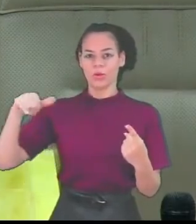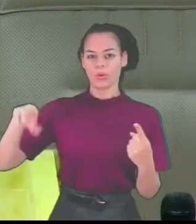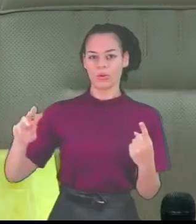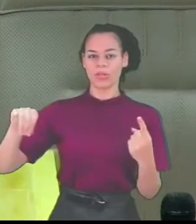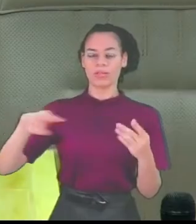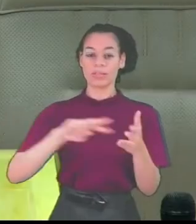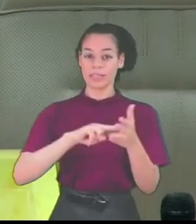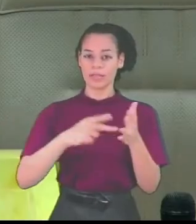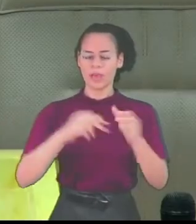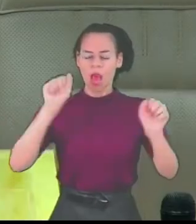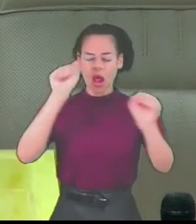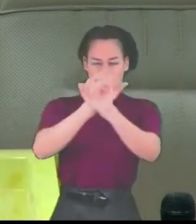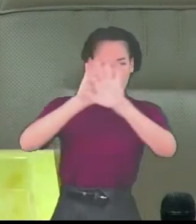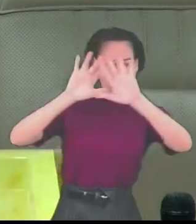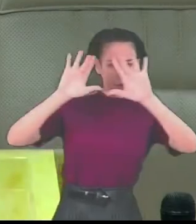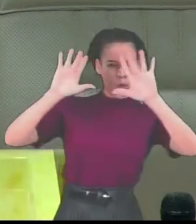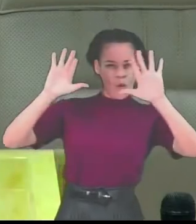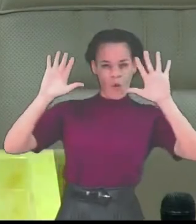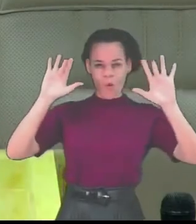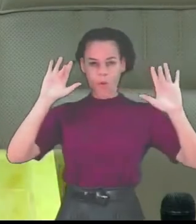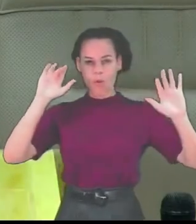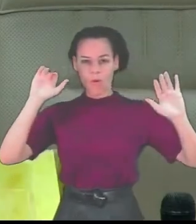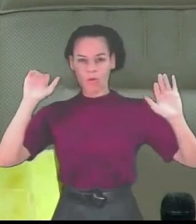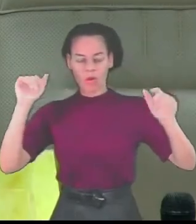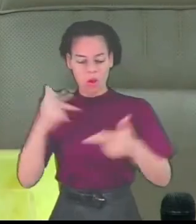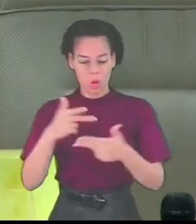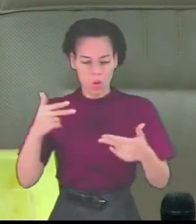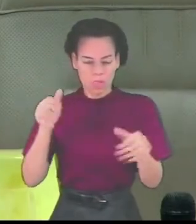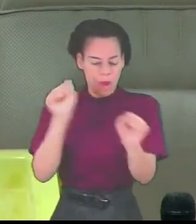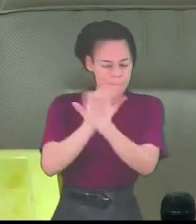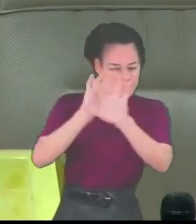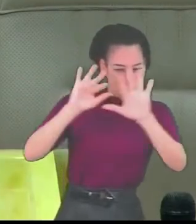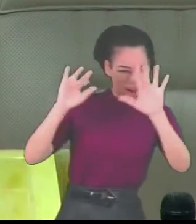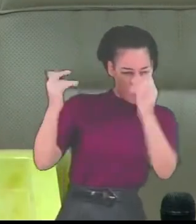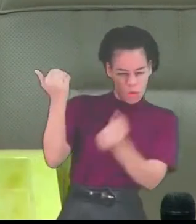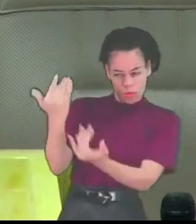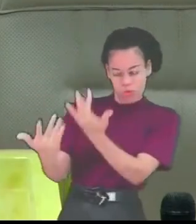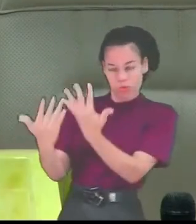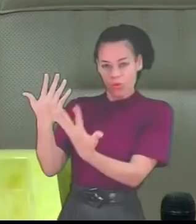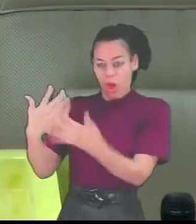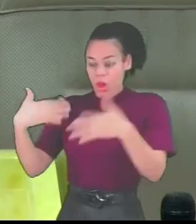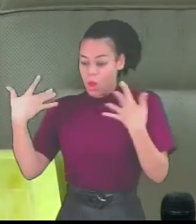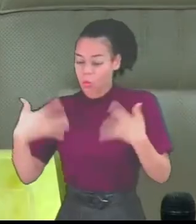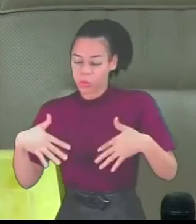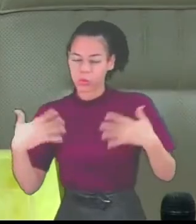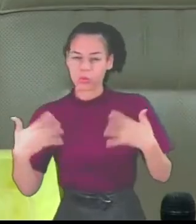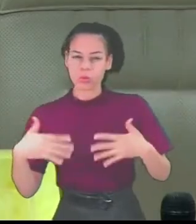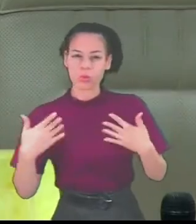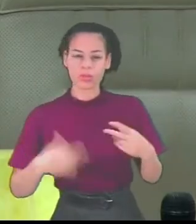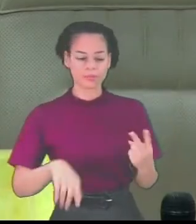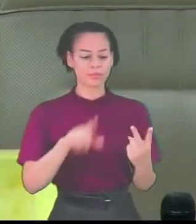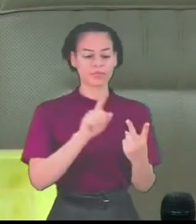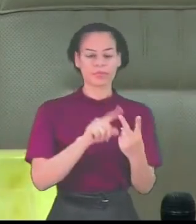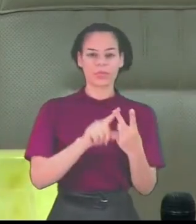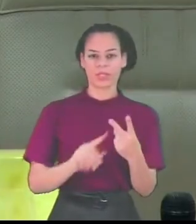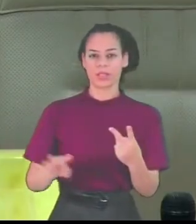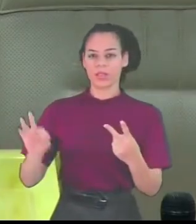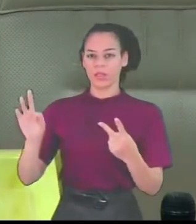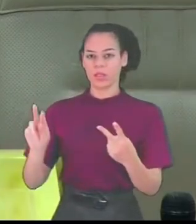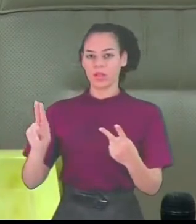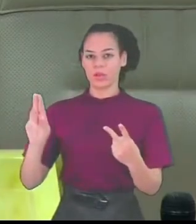coisas afogada coisa brilhosa coisa incandescente tome